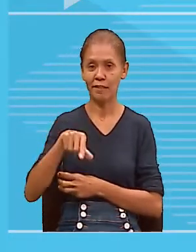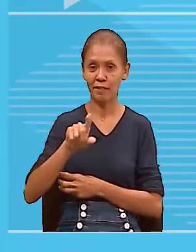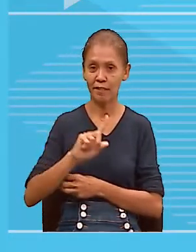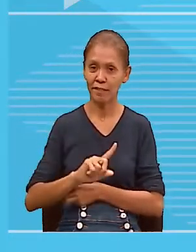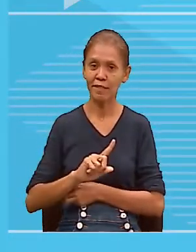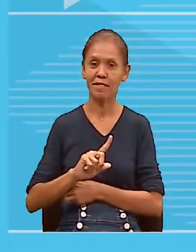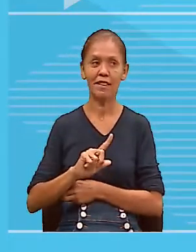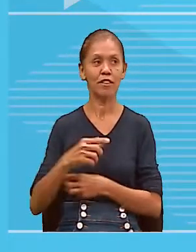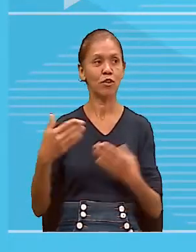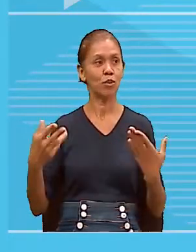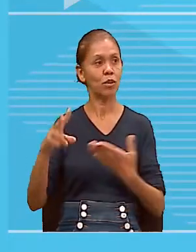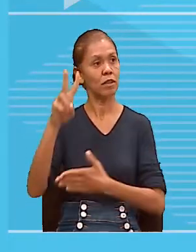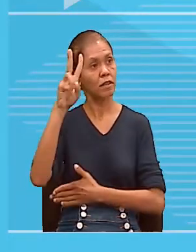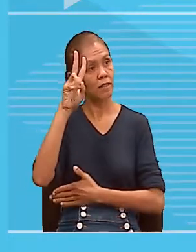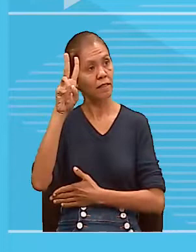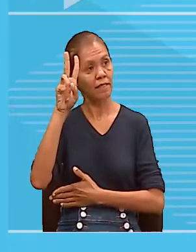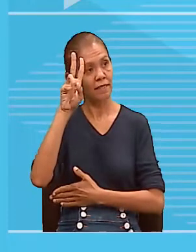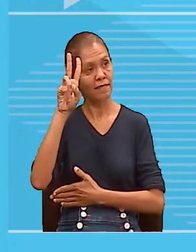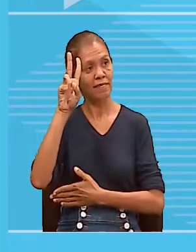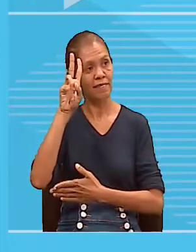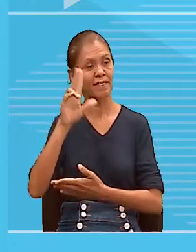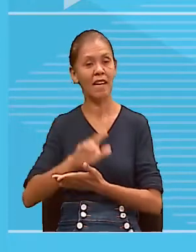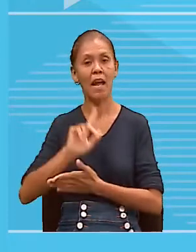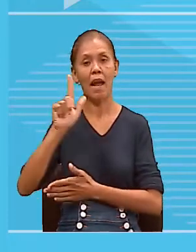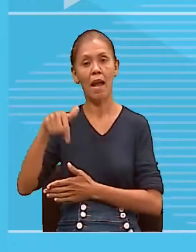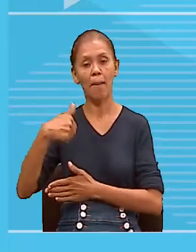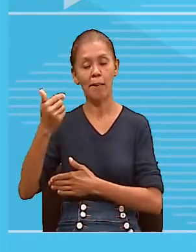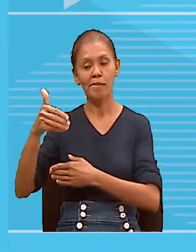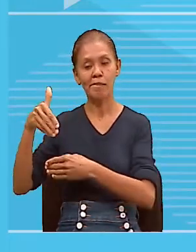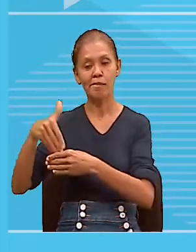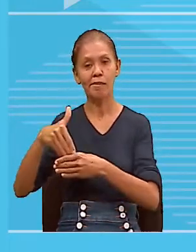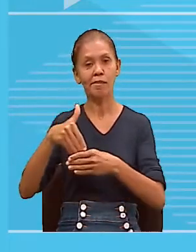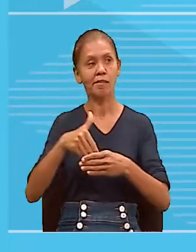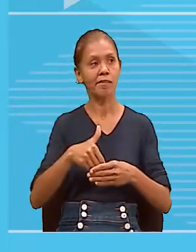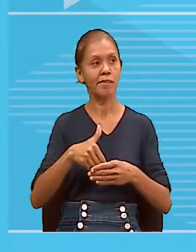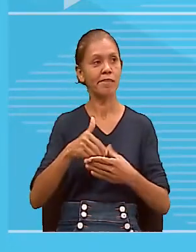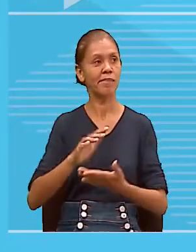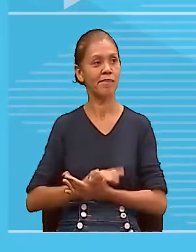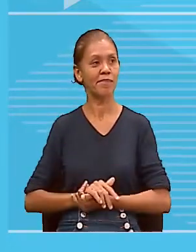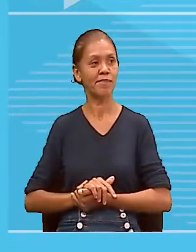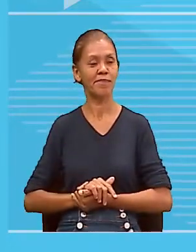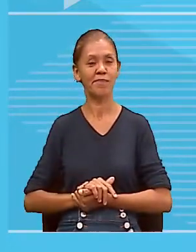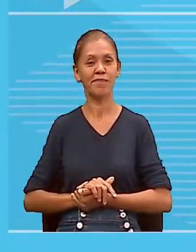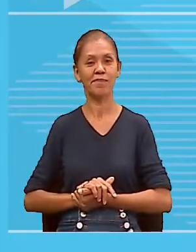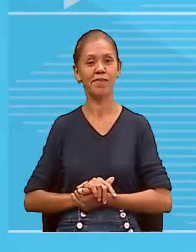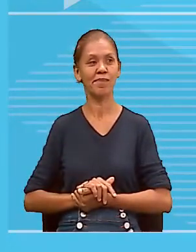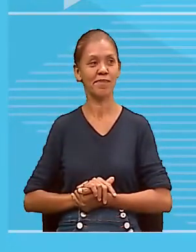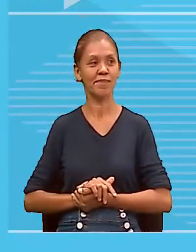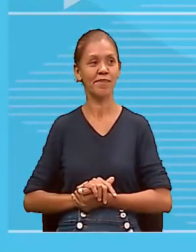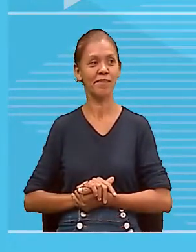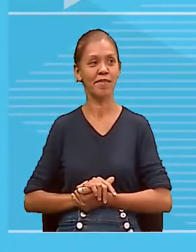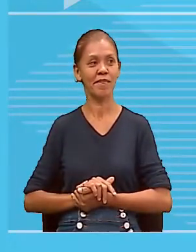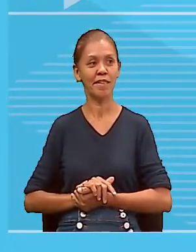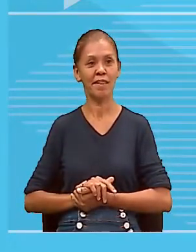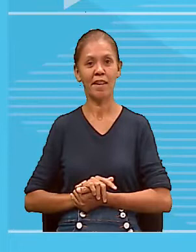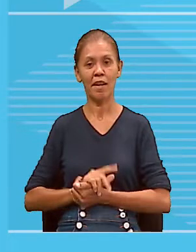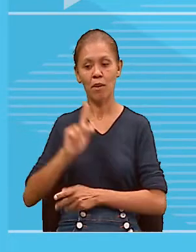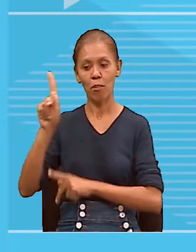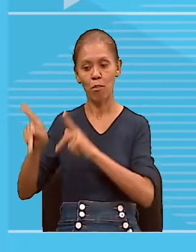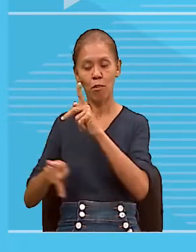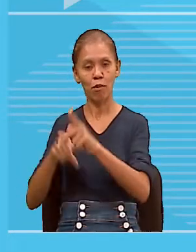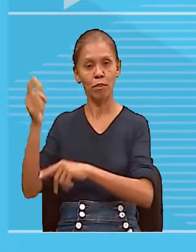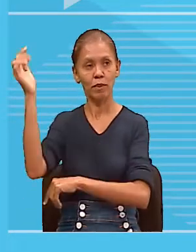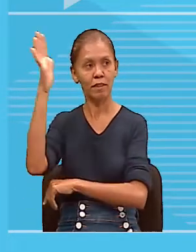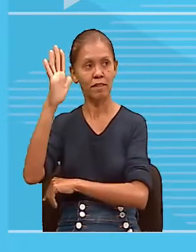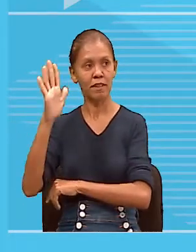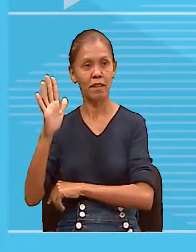segunda pós festa da Democracia né nessa segunda-feira pós eleições os brasileiros vestem